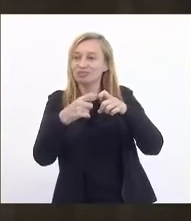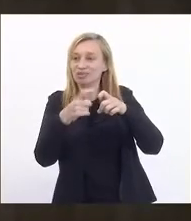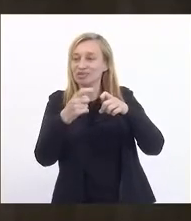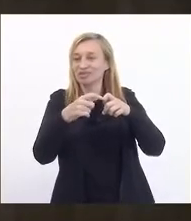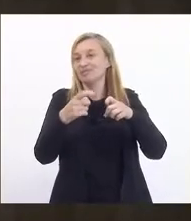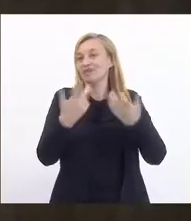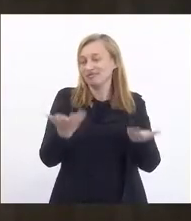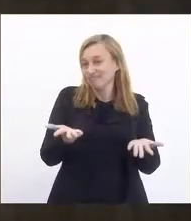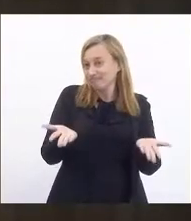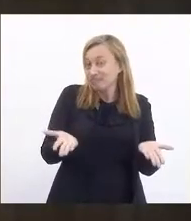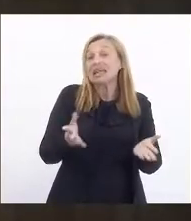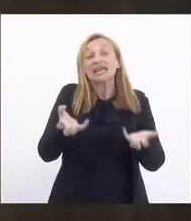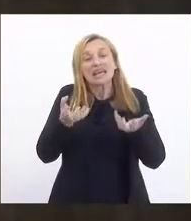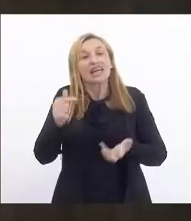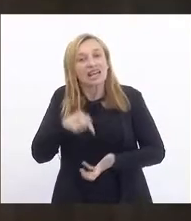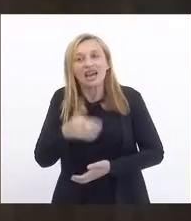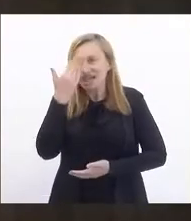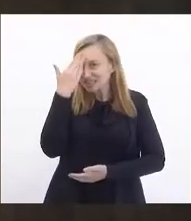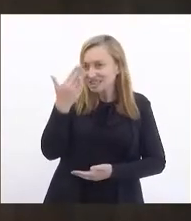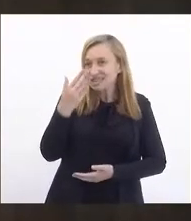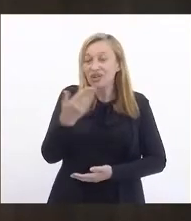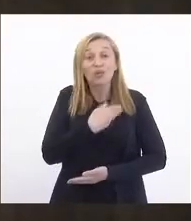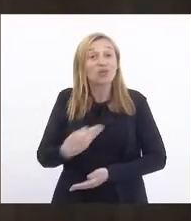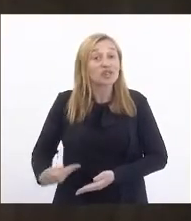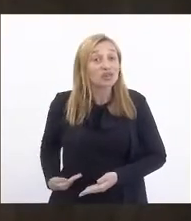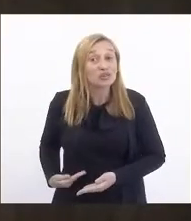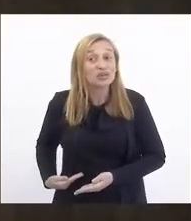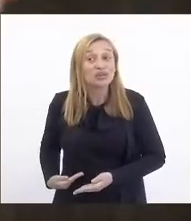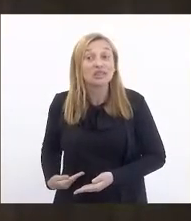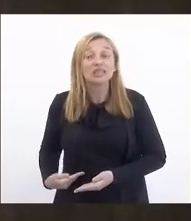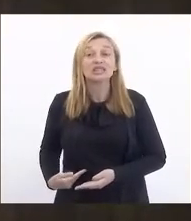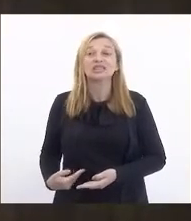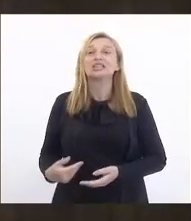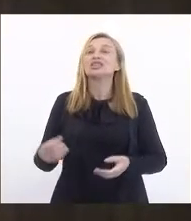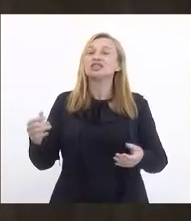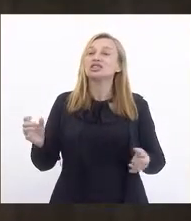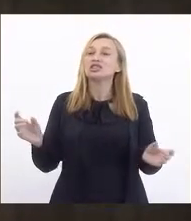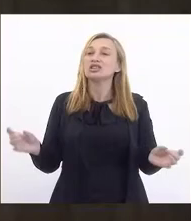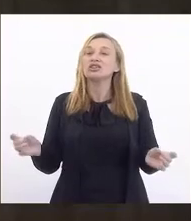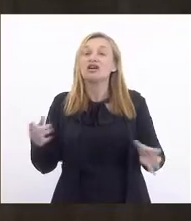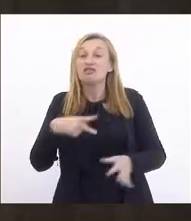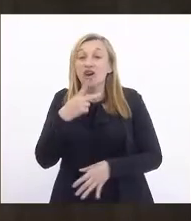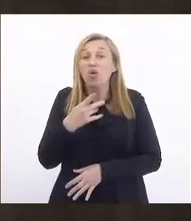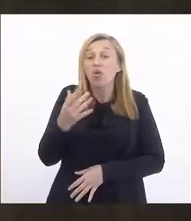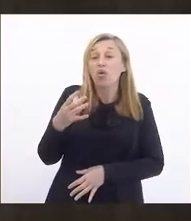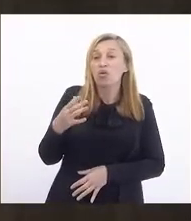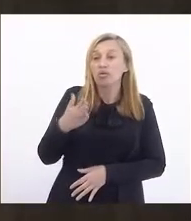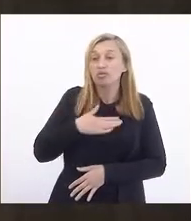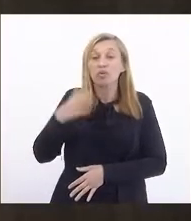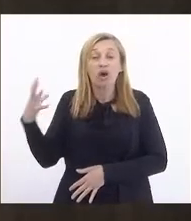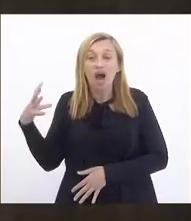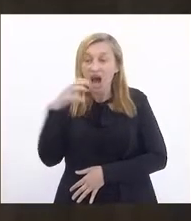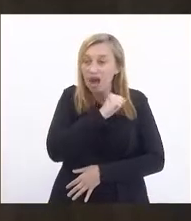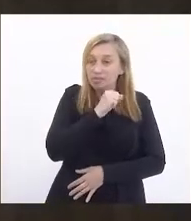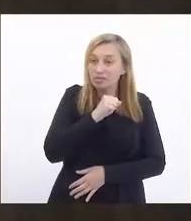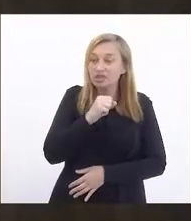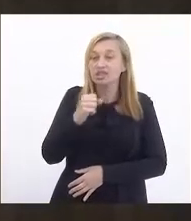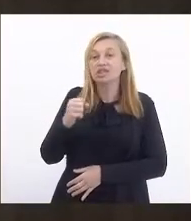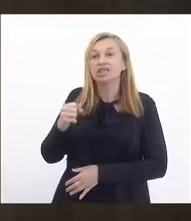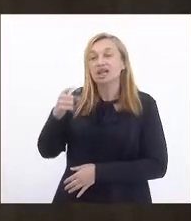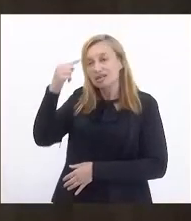presidente e quero aqui agradecer o governador que de pronto já entrou em contato comigo e dizer que ordenou